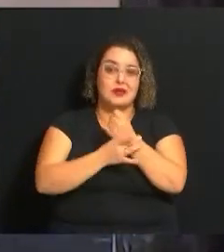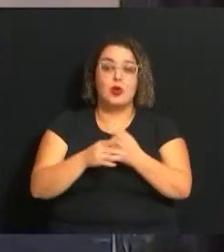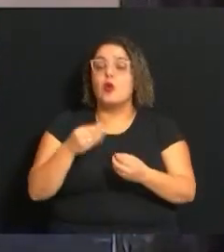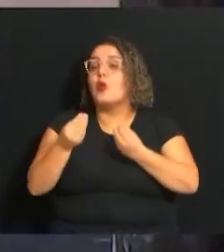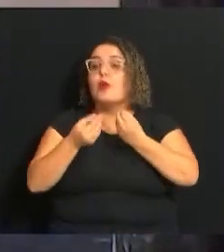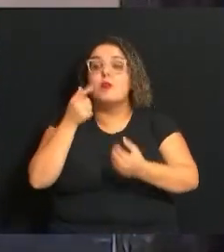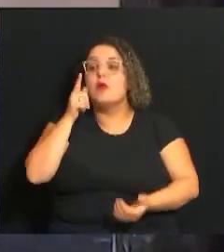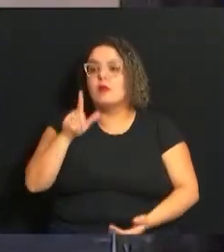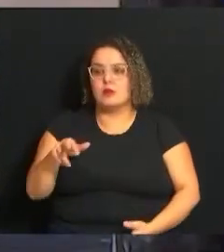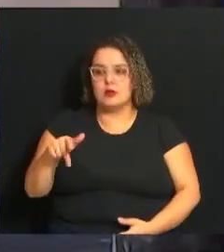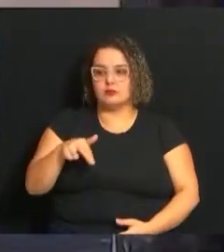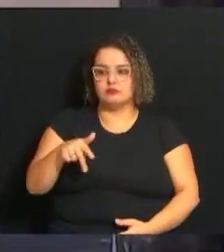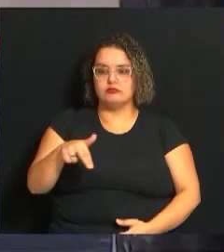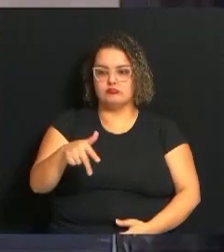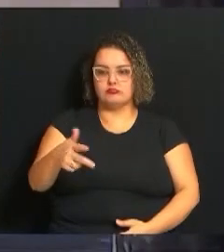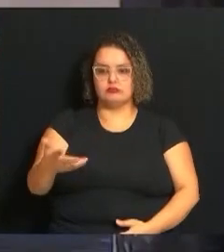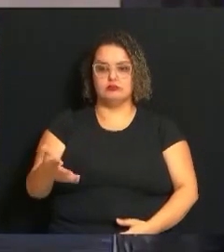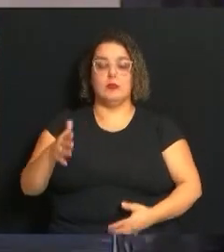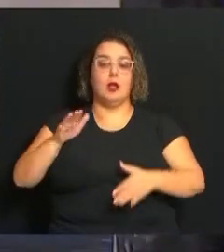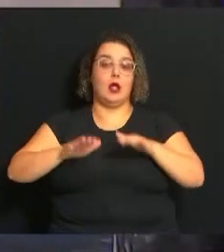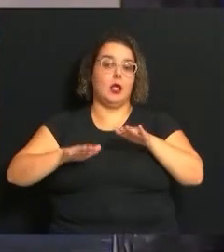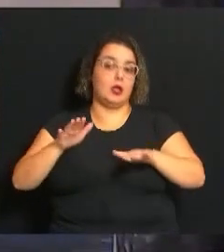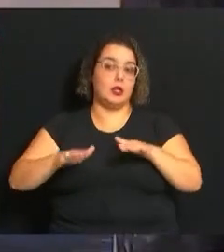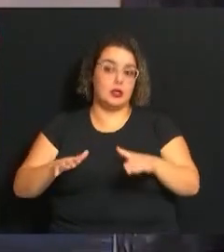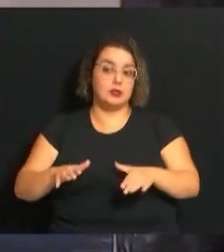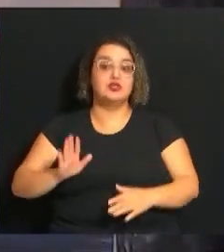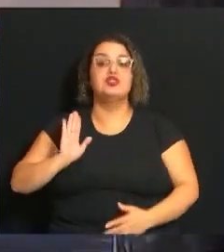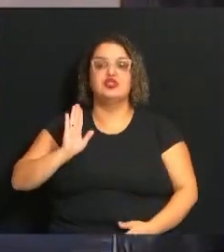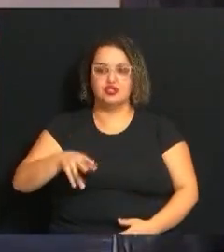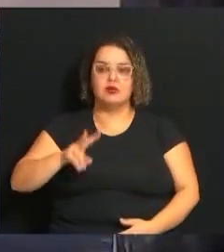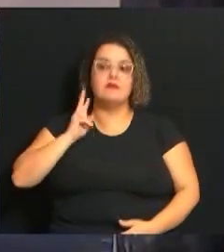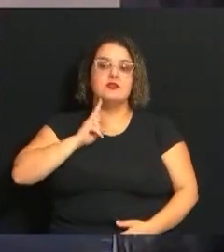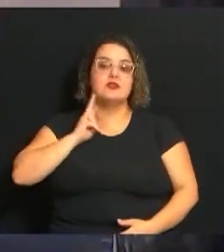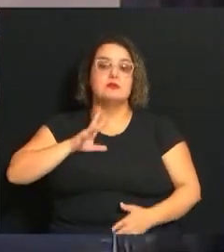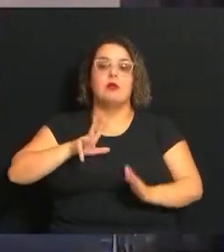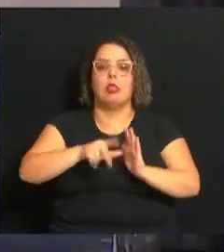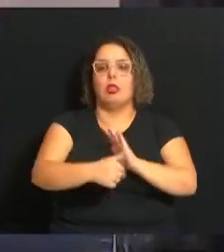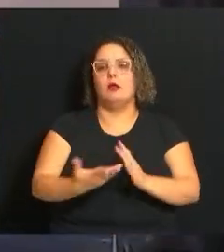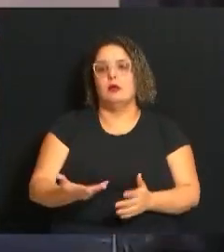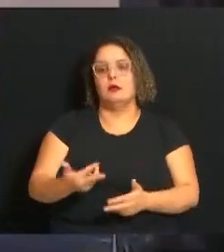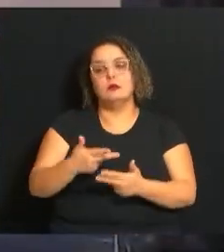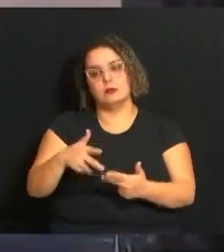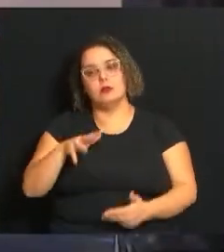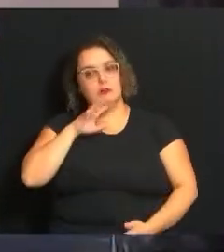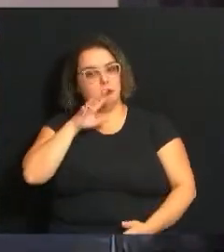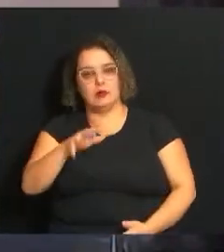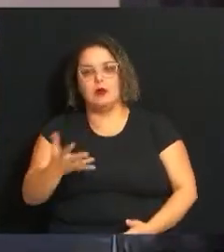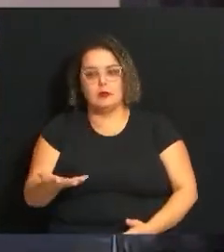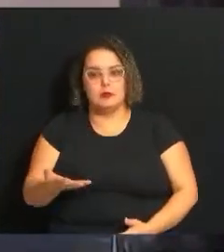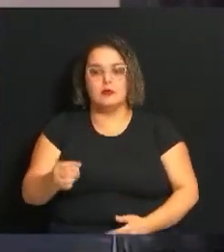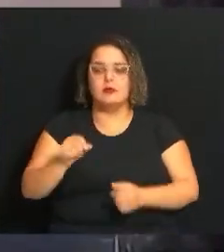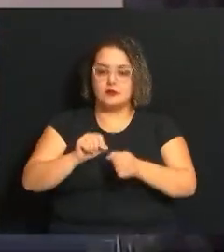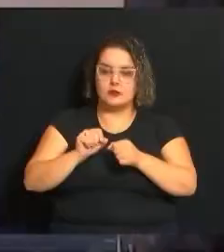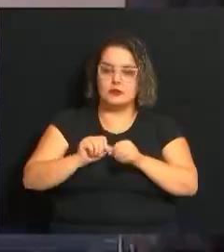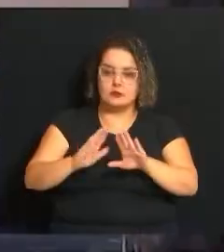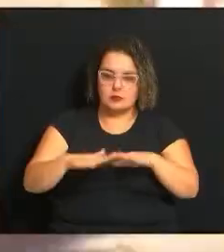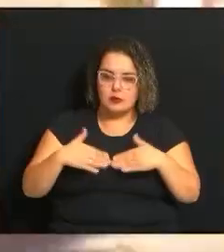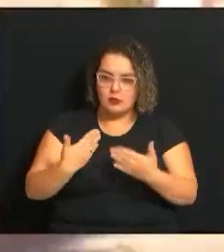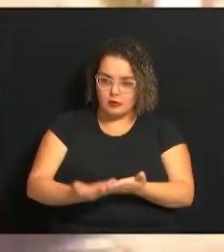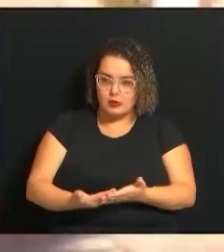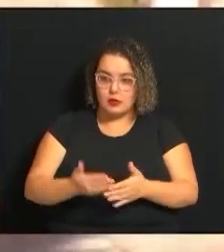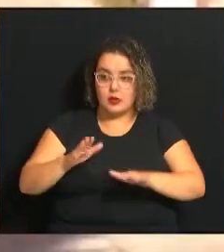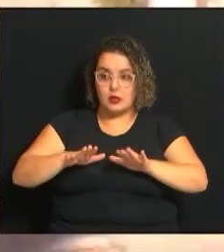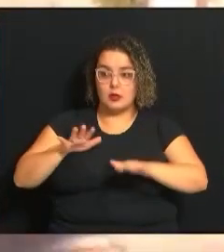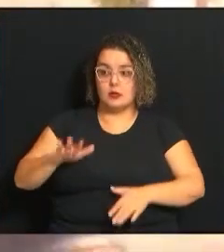ali se locomover. Muitas já foram vítimas de assalto e até mesmo coisas piores, então a gente fez um requerimento, e muitas vezes essas